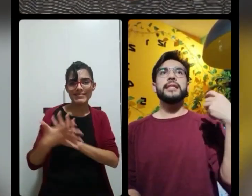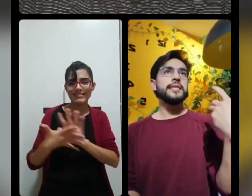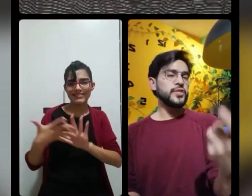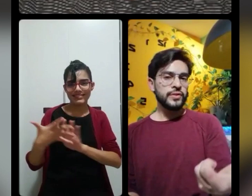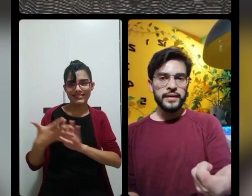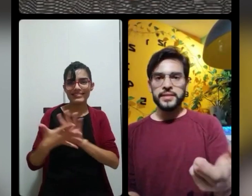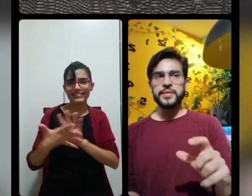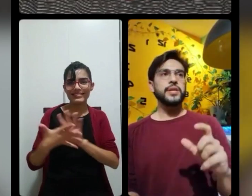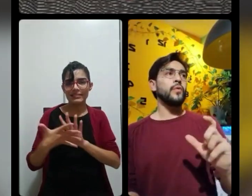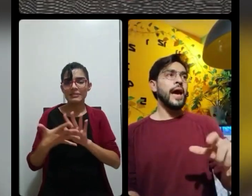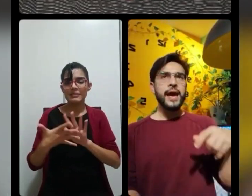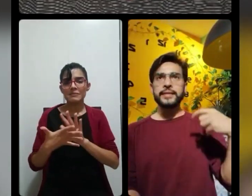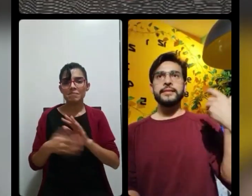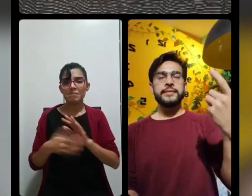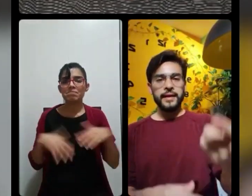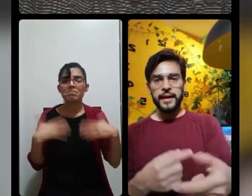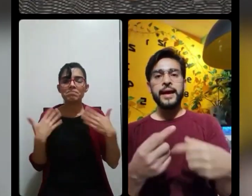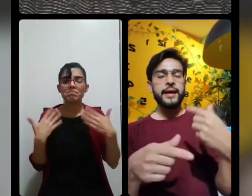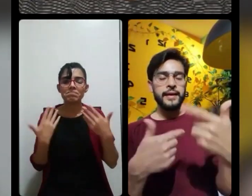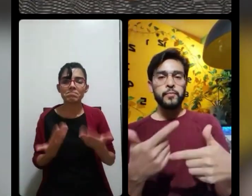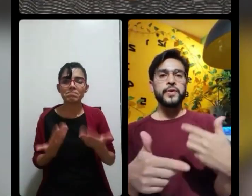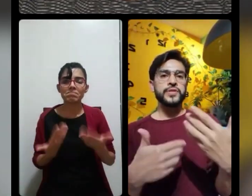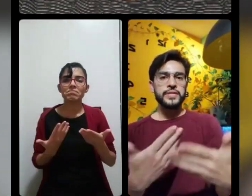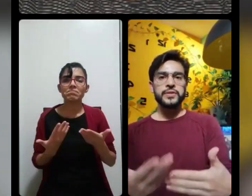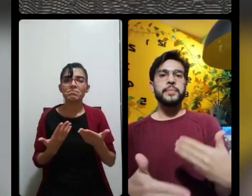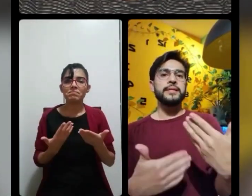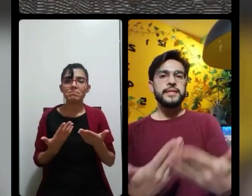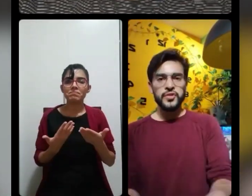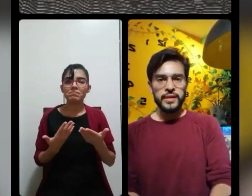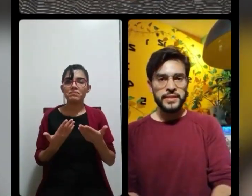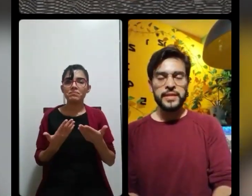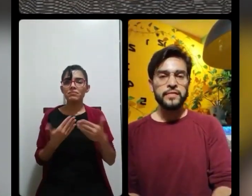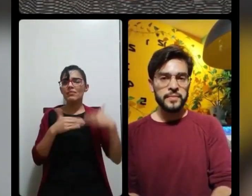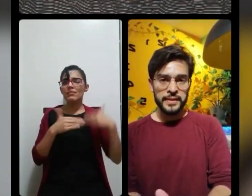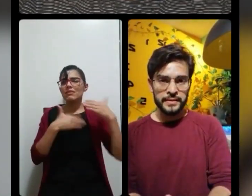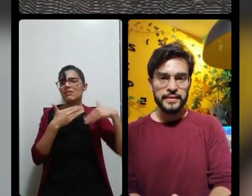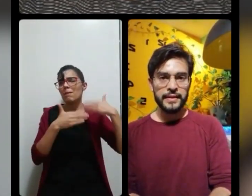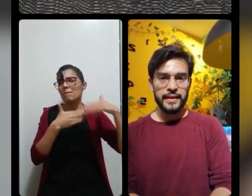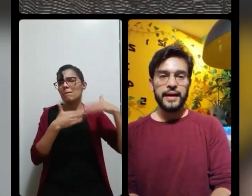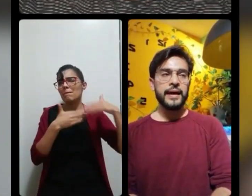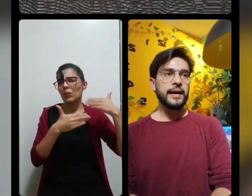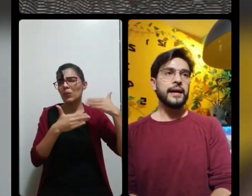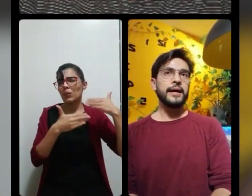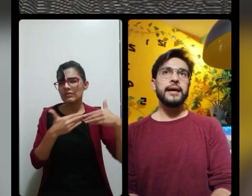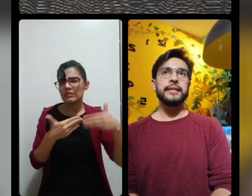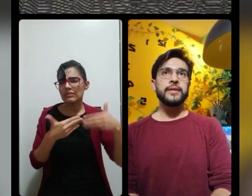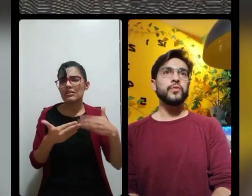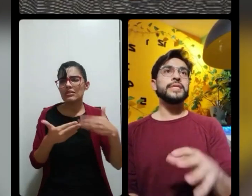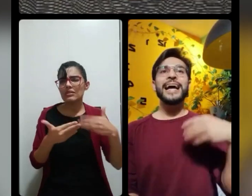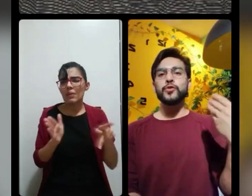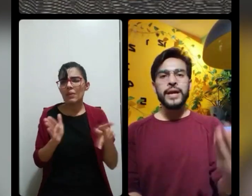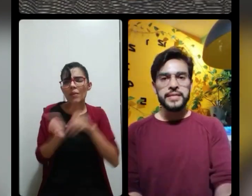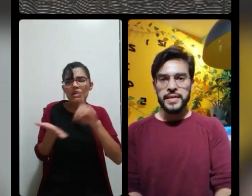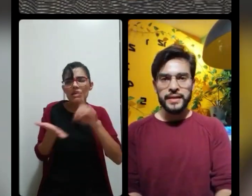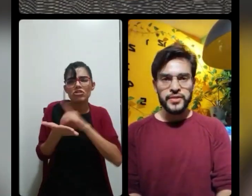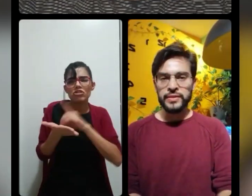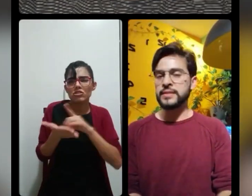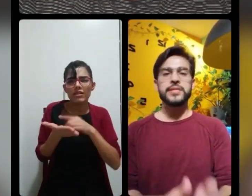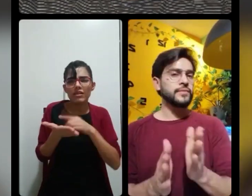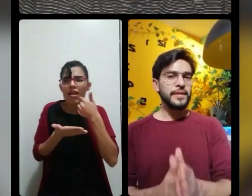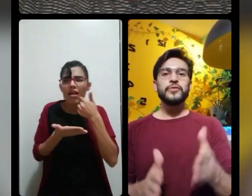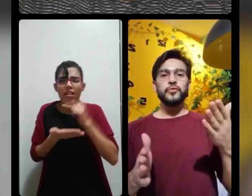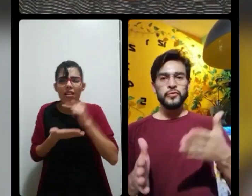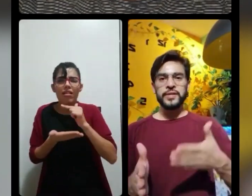ortográficas, dicionarização, um processo também de dicionarizar novamente a língua, de atualizar